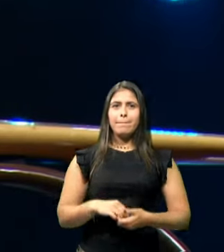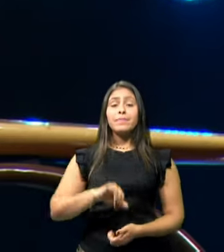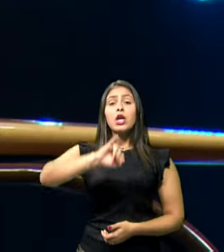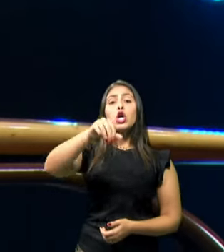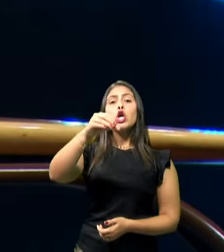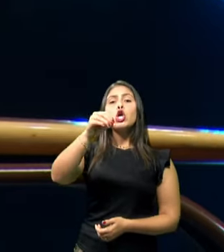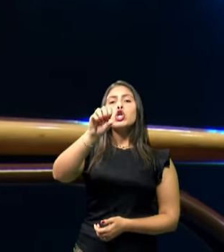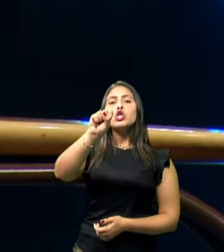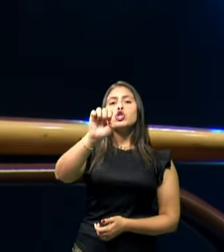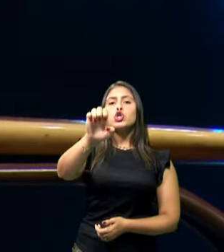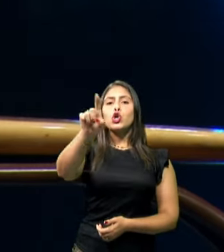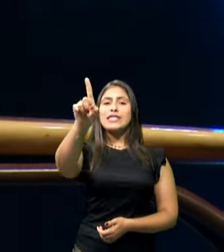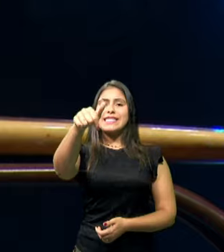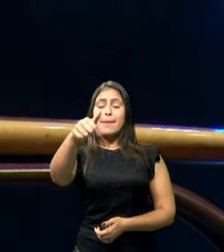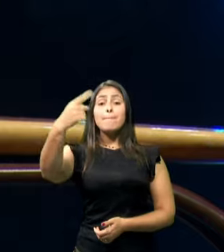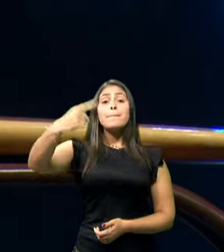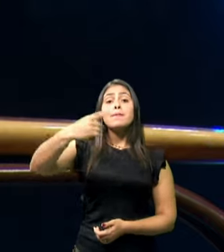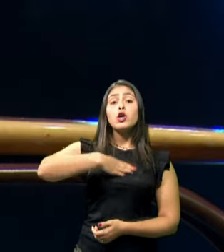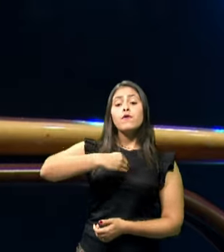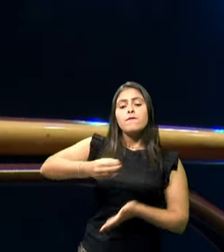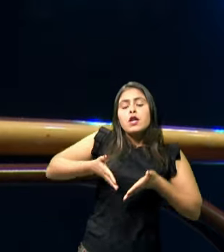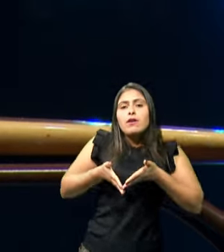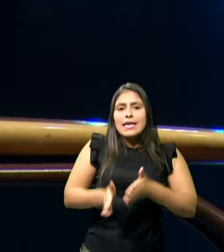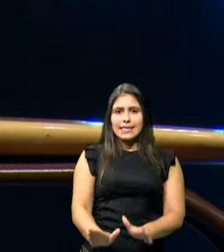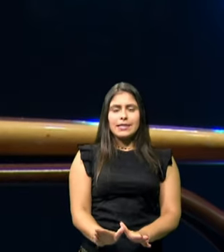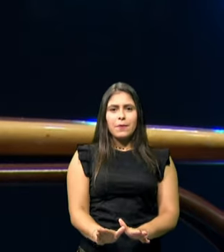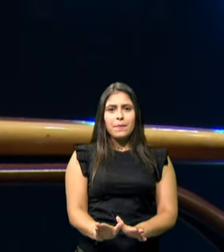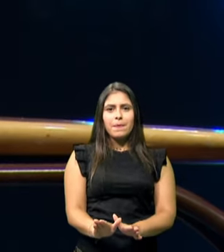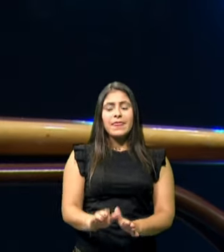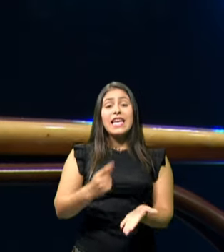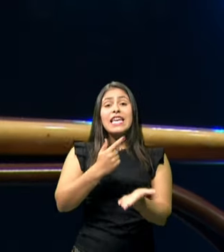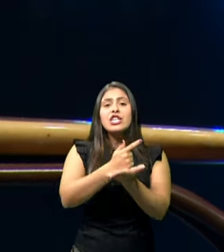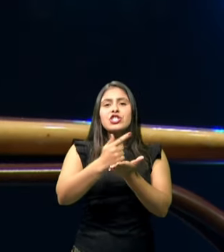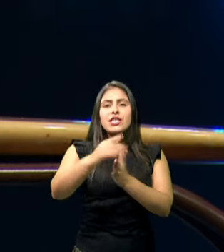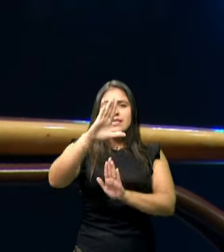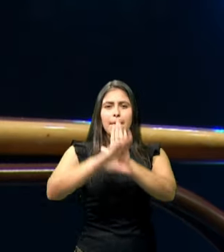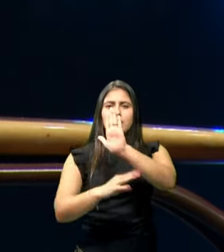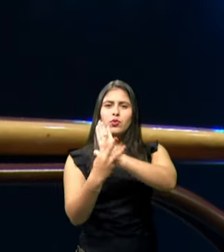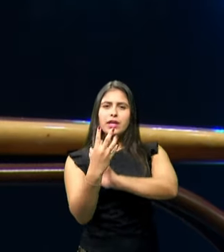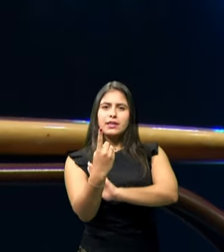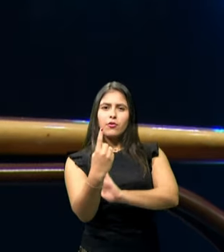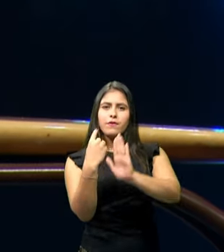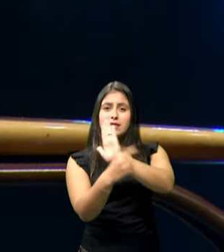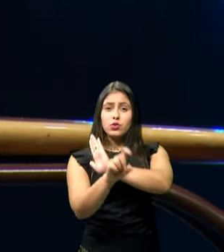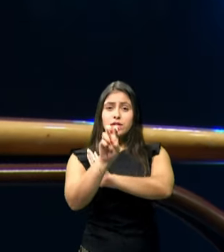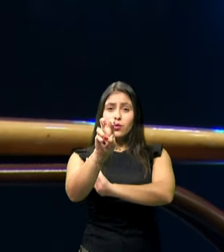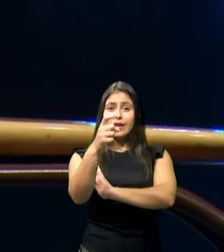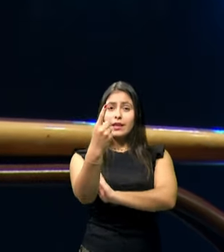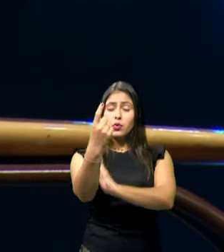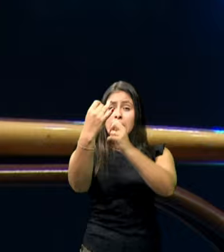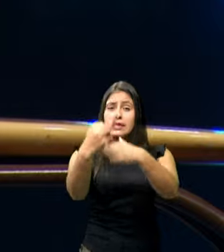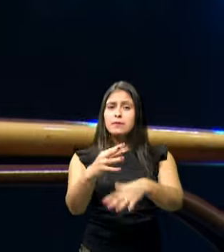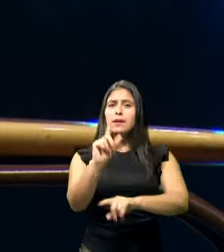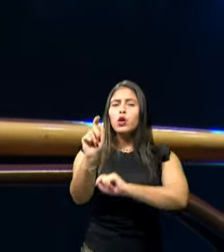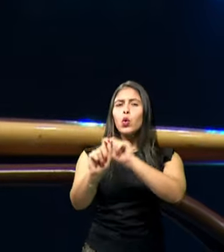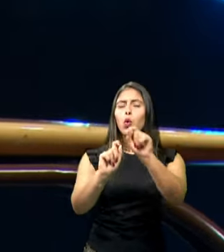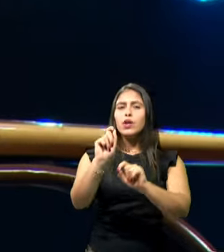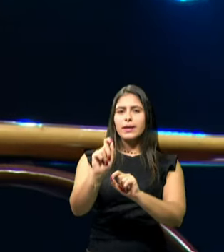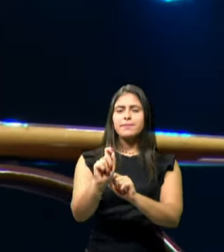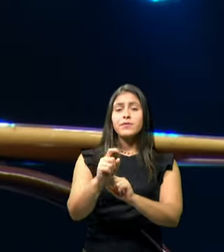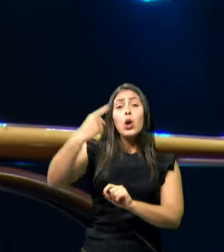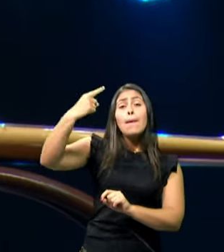José, quando nasce o primeiro filho dele, Gênesis capítulo 41, versículo 51,